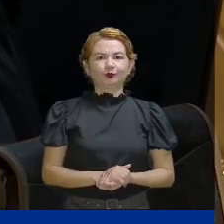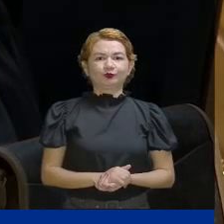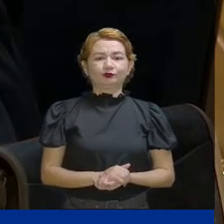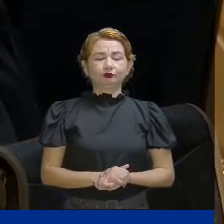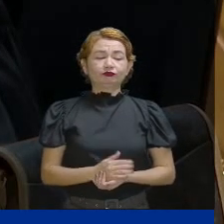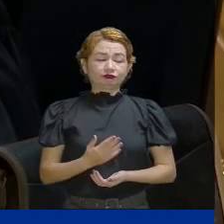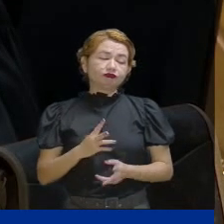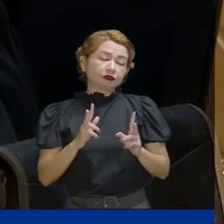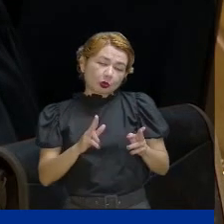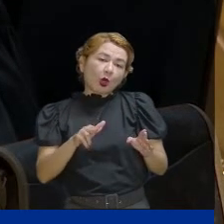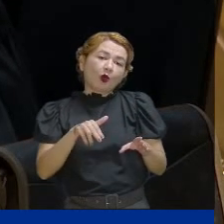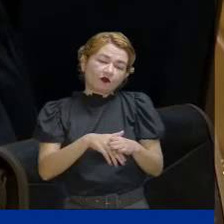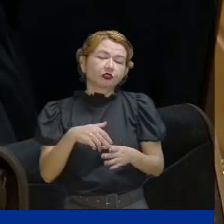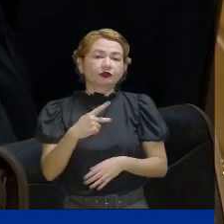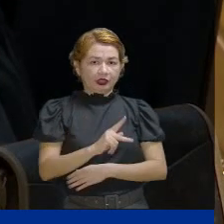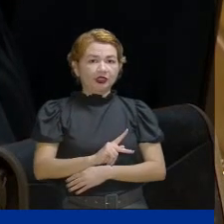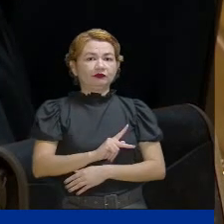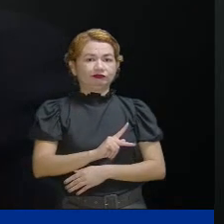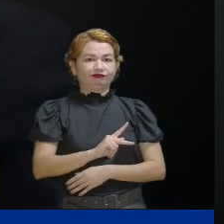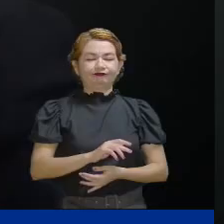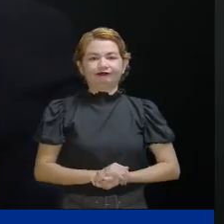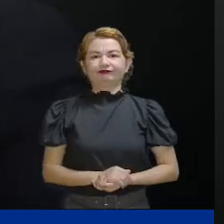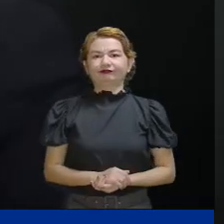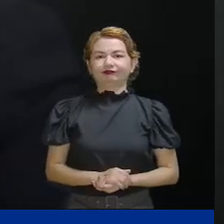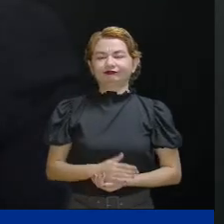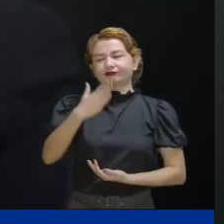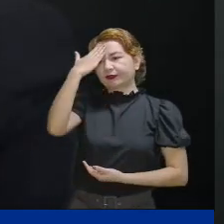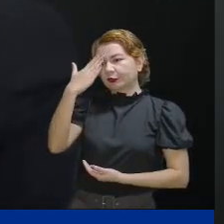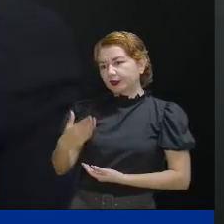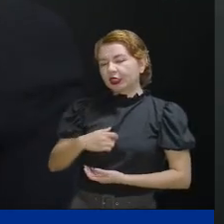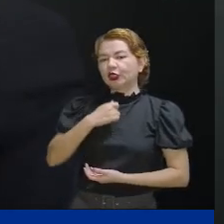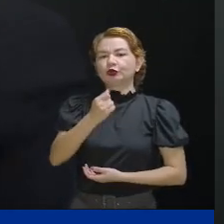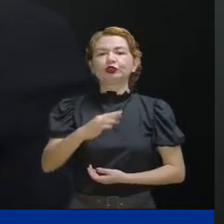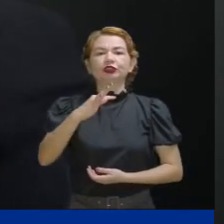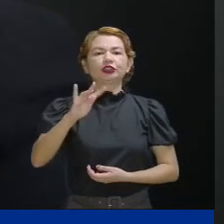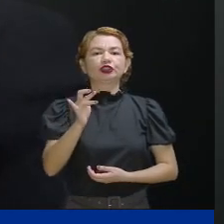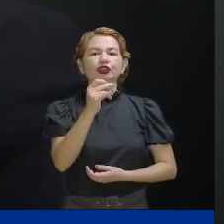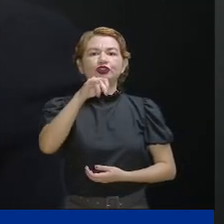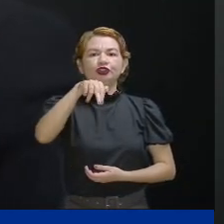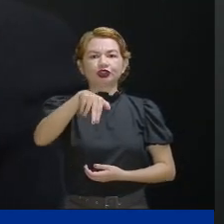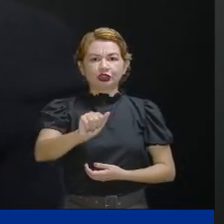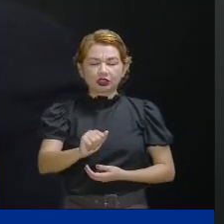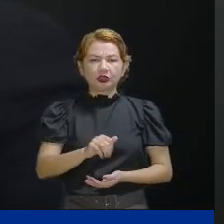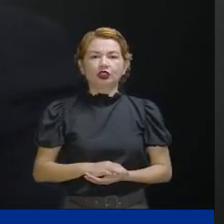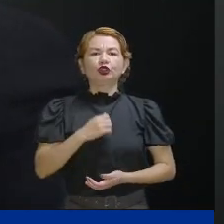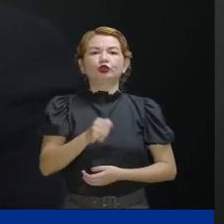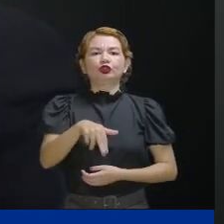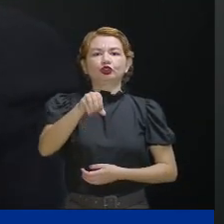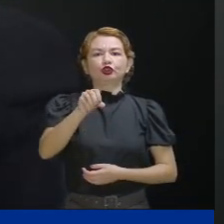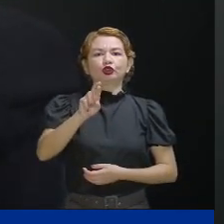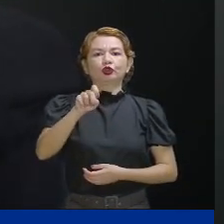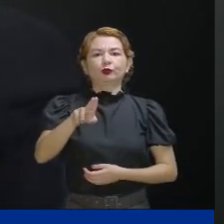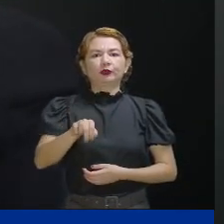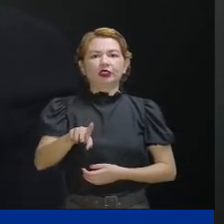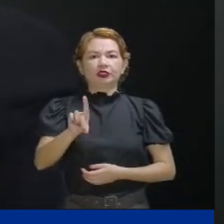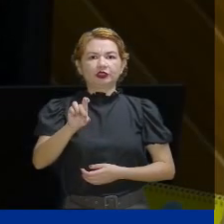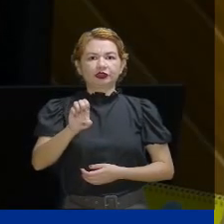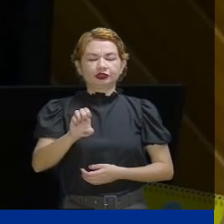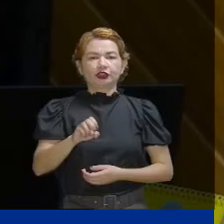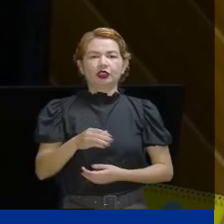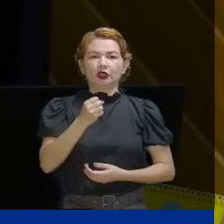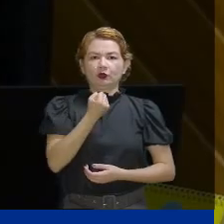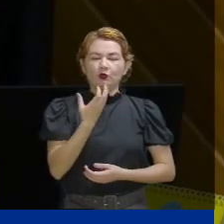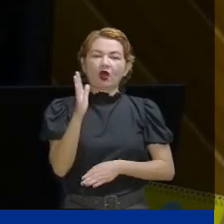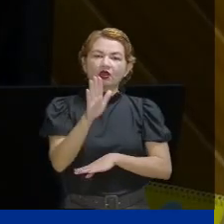é com ele que voto, Excelência. Obrigado, juíza Tina Souza. Como voto, o juiz Normando Souza. Boa tarde,